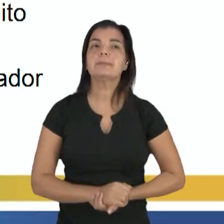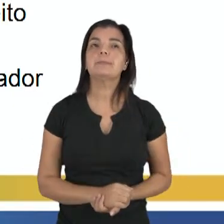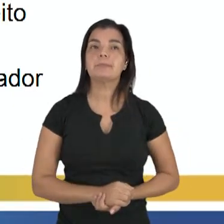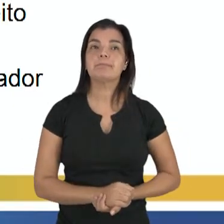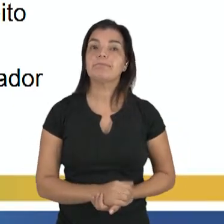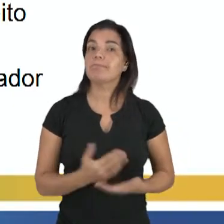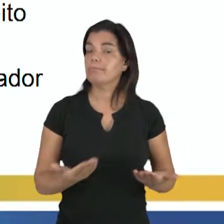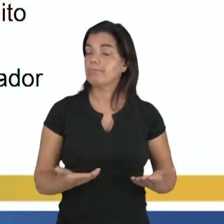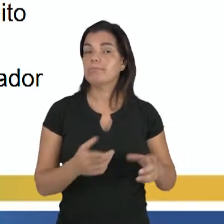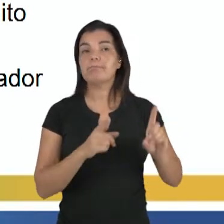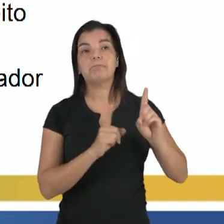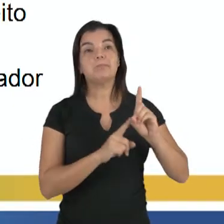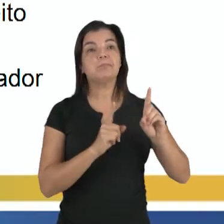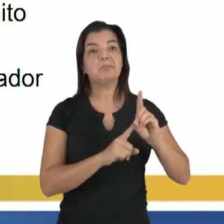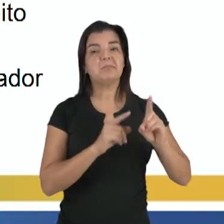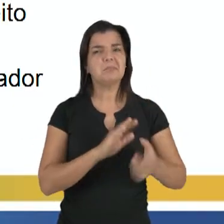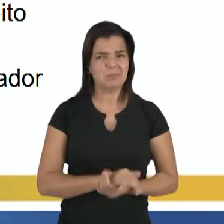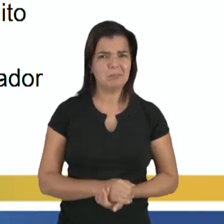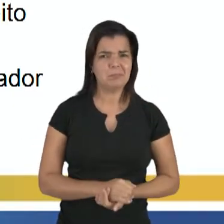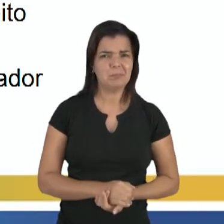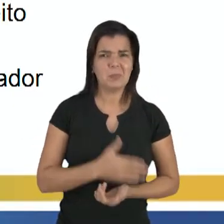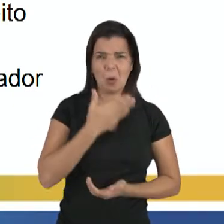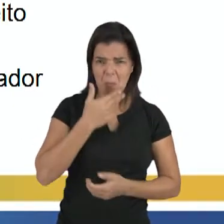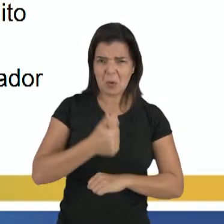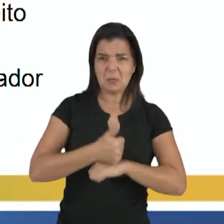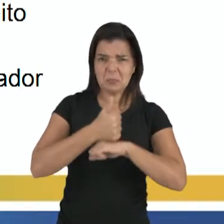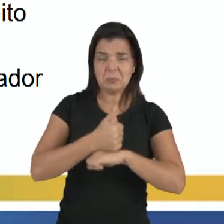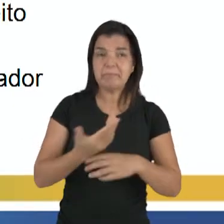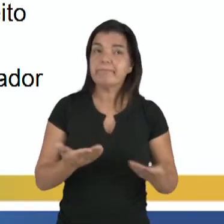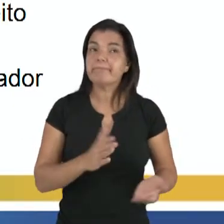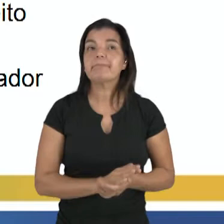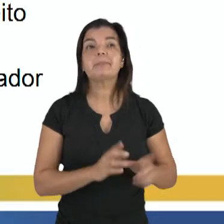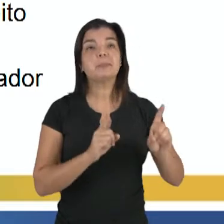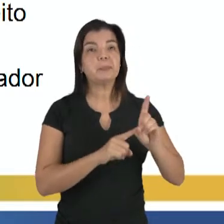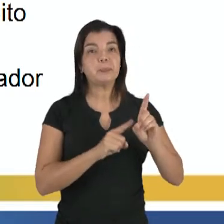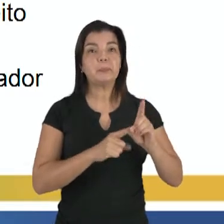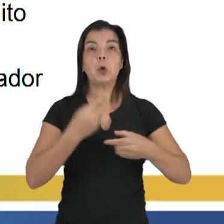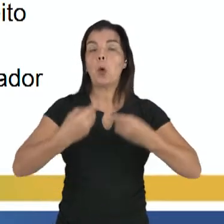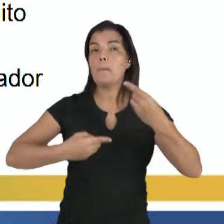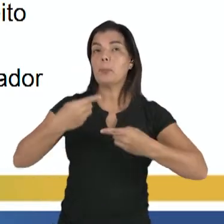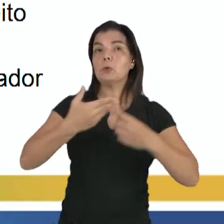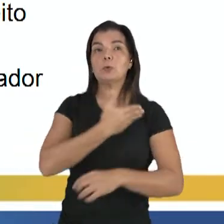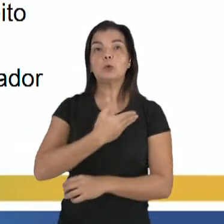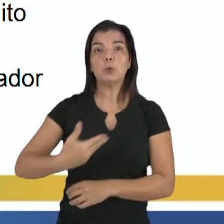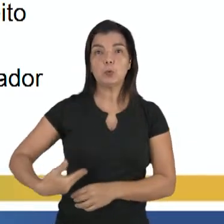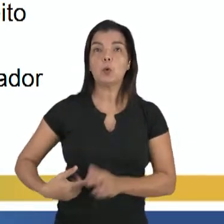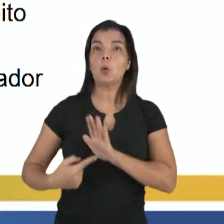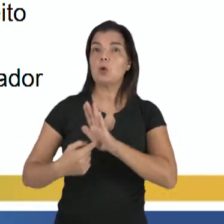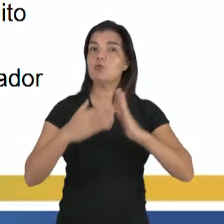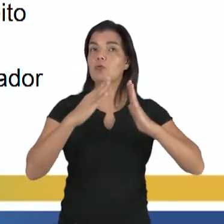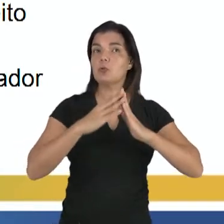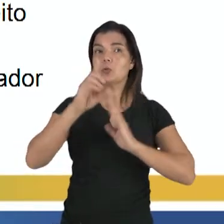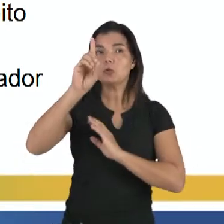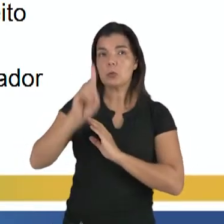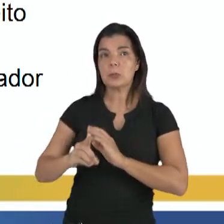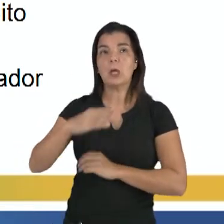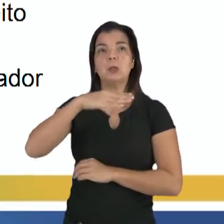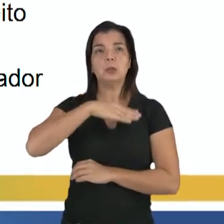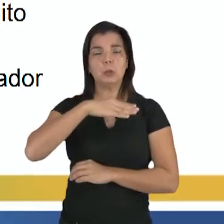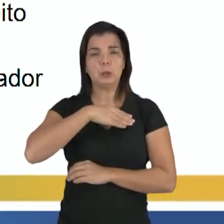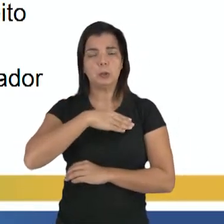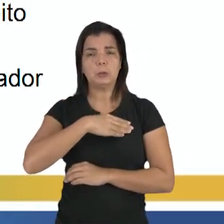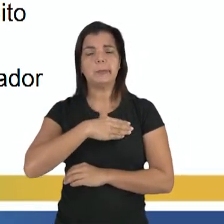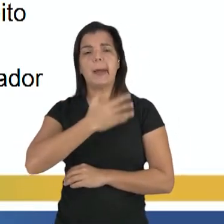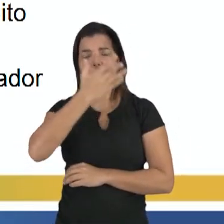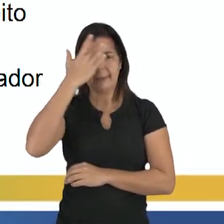de vida? Está melhorando a qualidade de vida de alguém aí? Implantação de políticas públicas que promove a moradia e o direito à cidade e